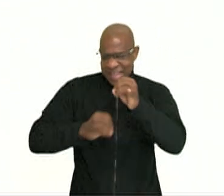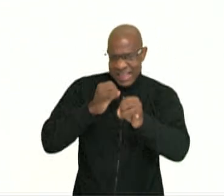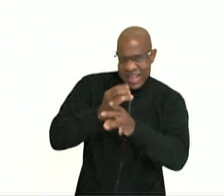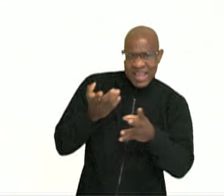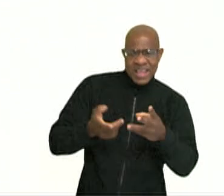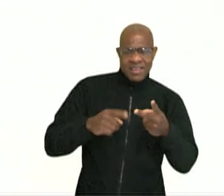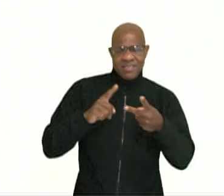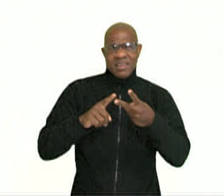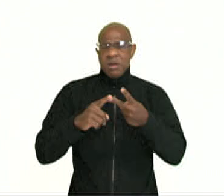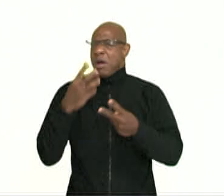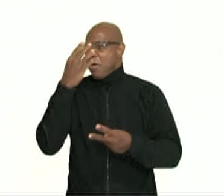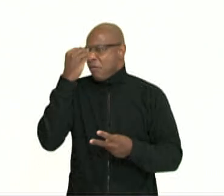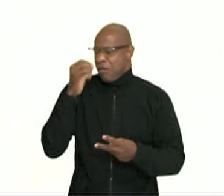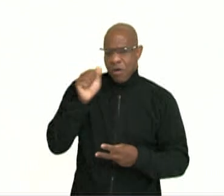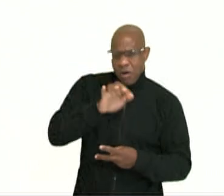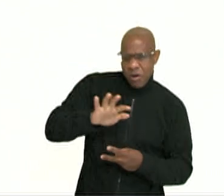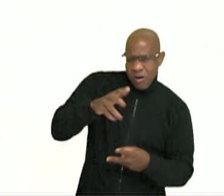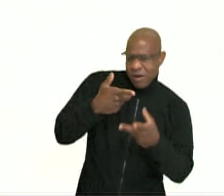desses dados